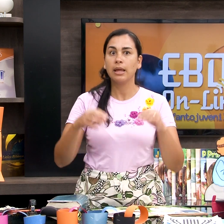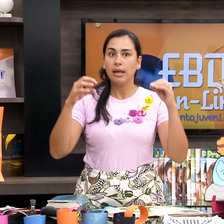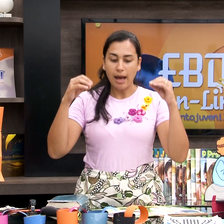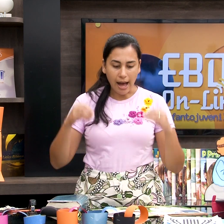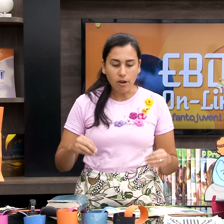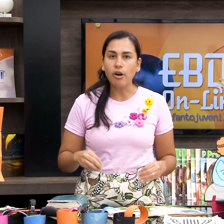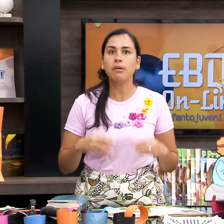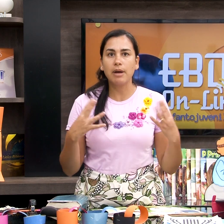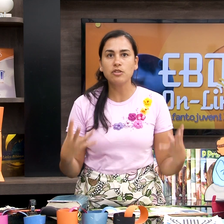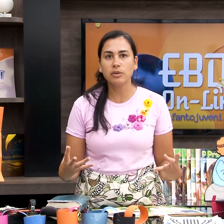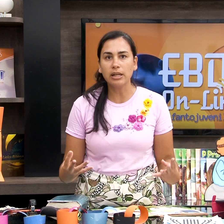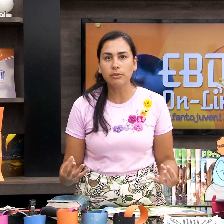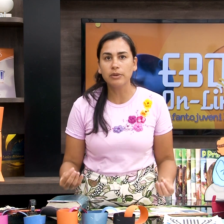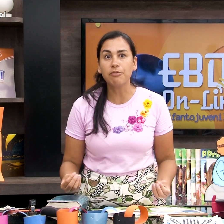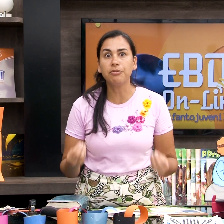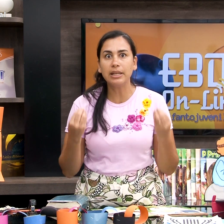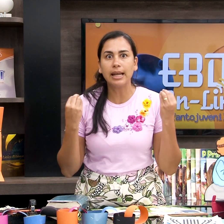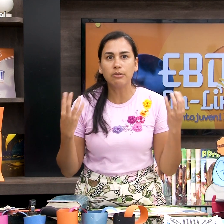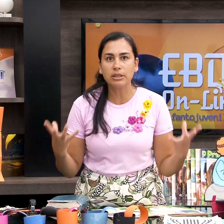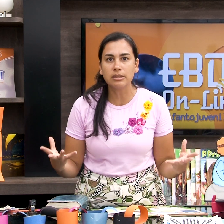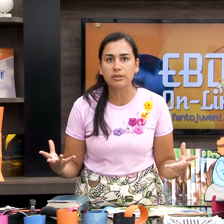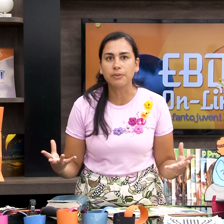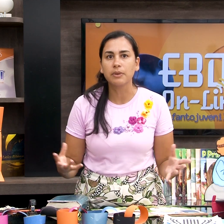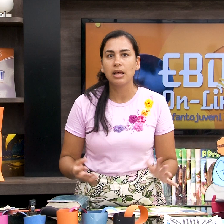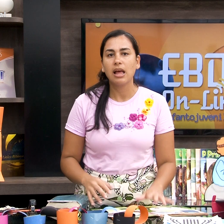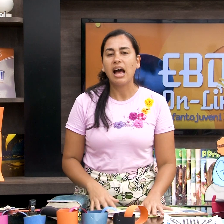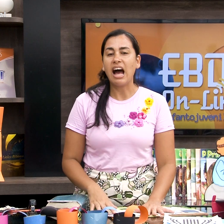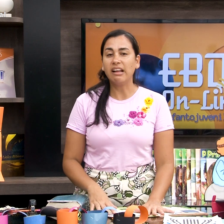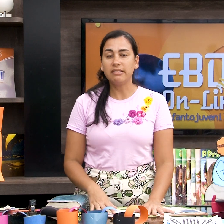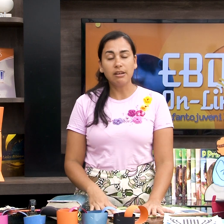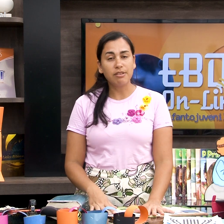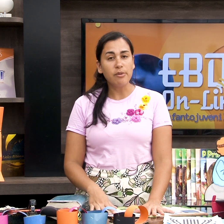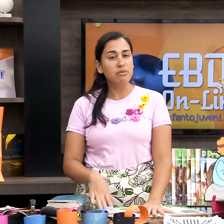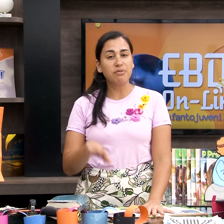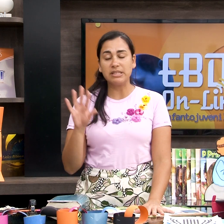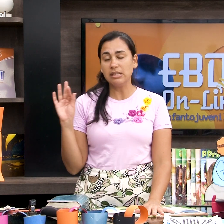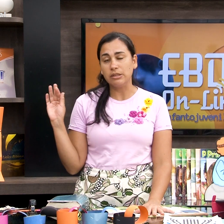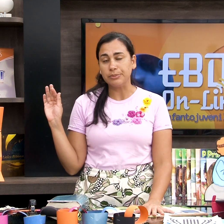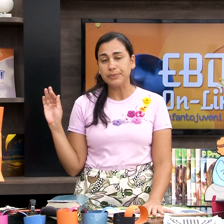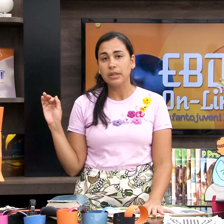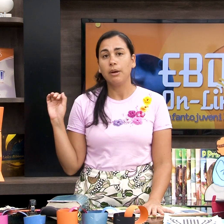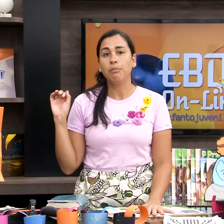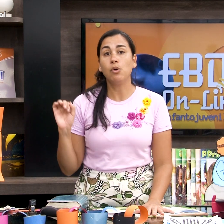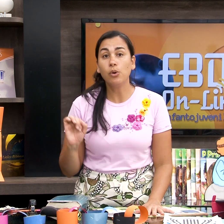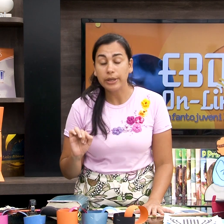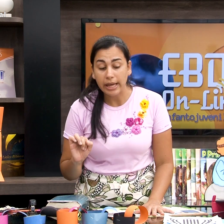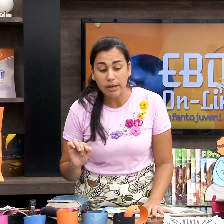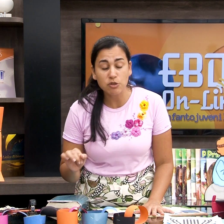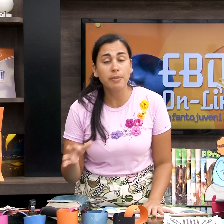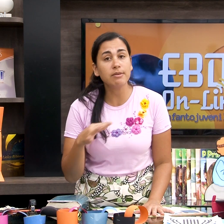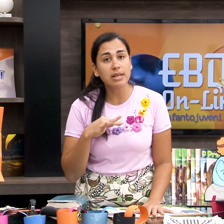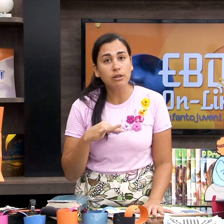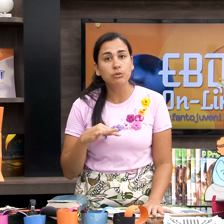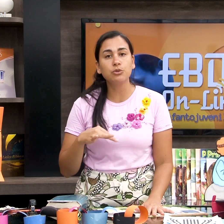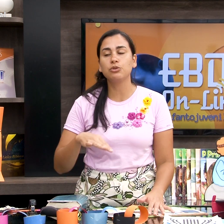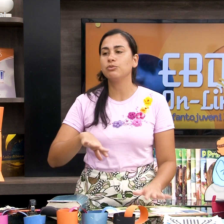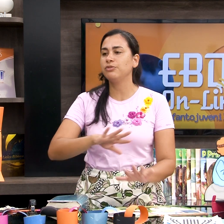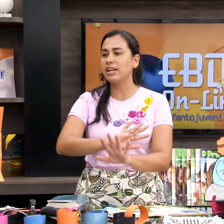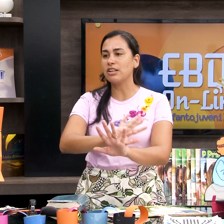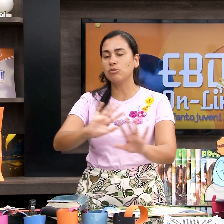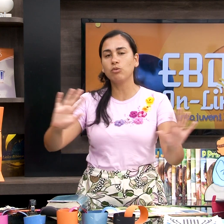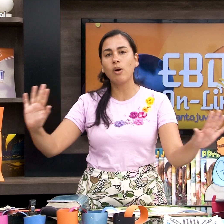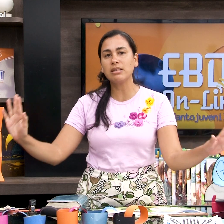Então, agora mais do que nunca, final de ano. Ah, tia Val, eu não vou fazer não. Porque os meus